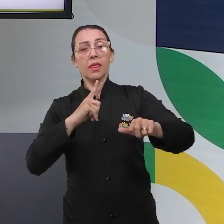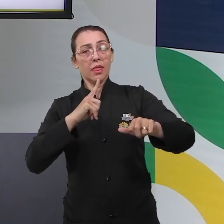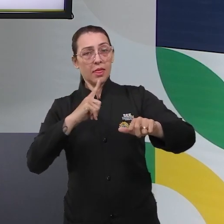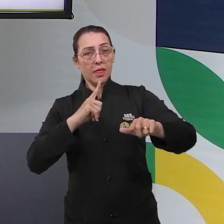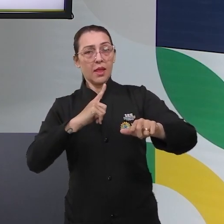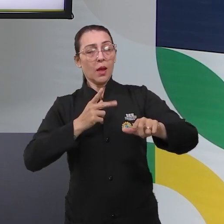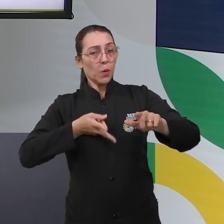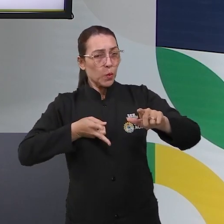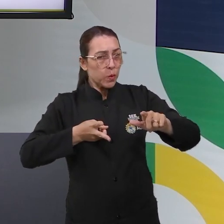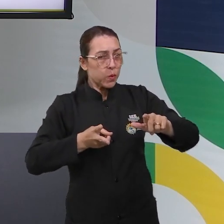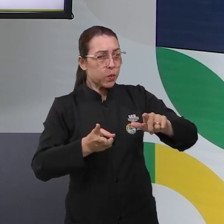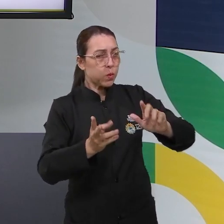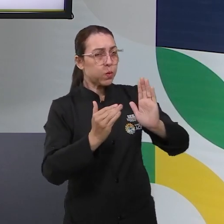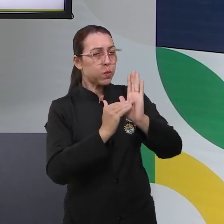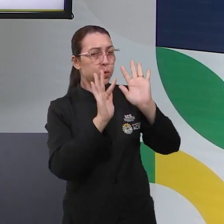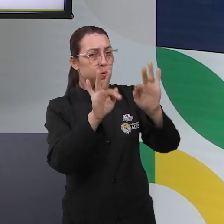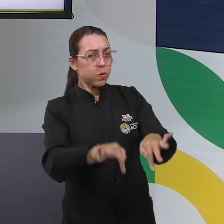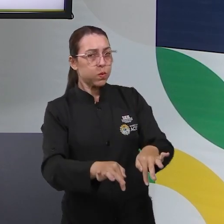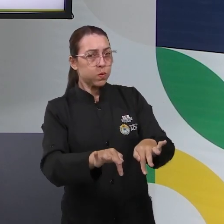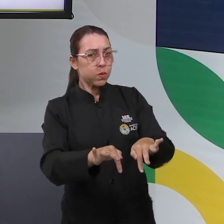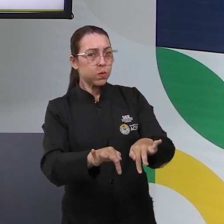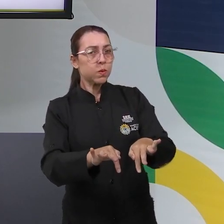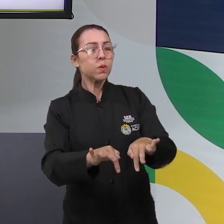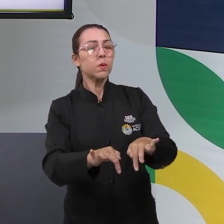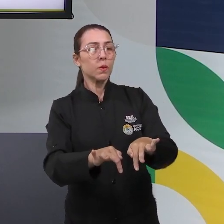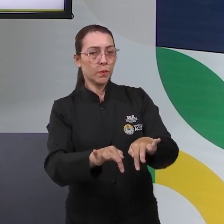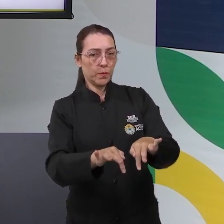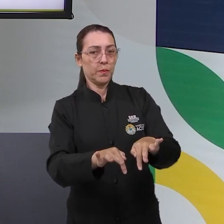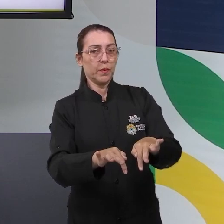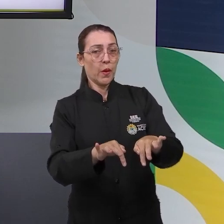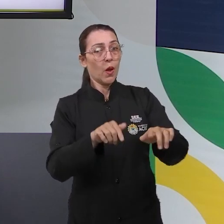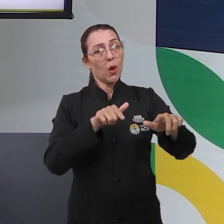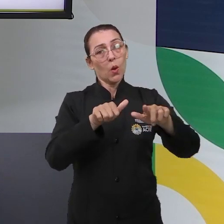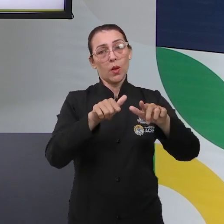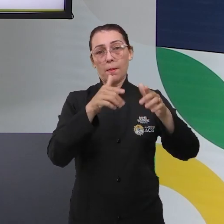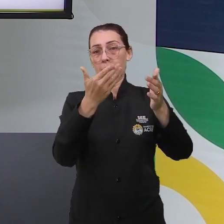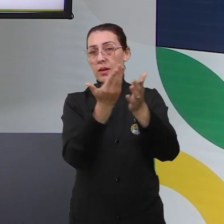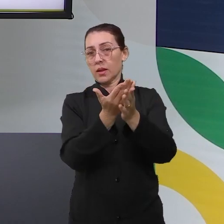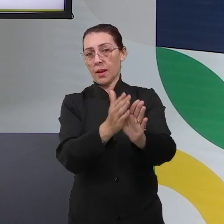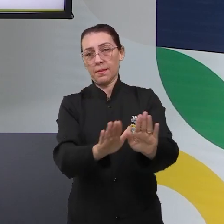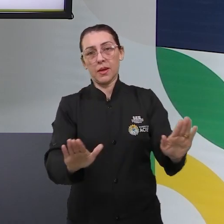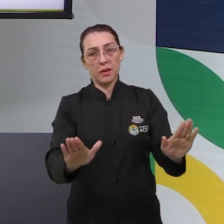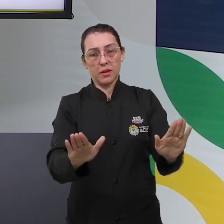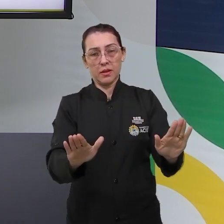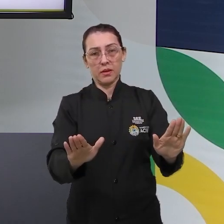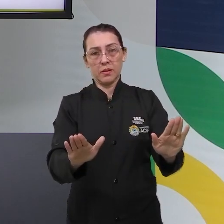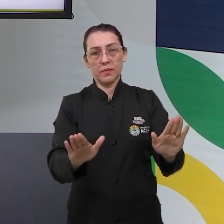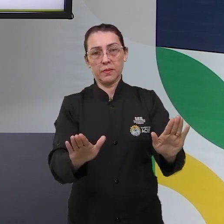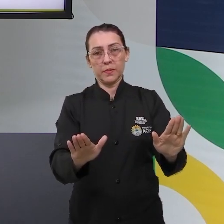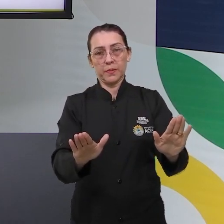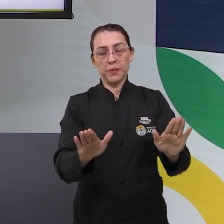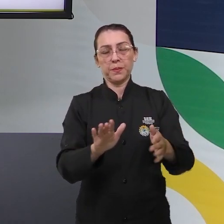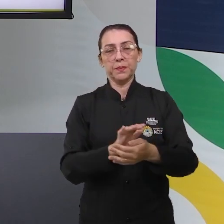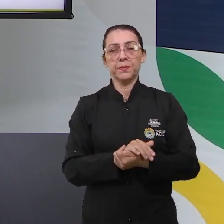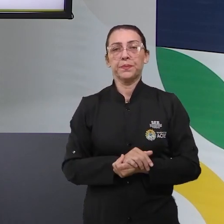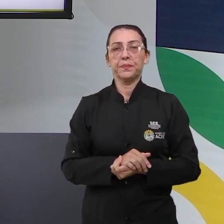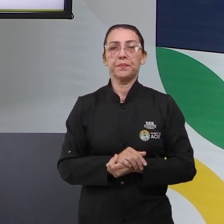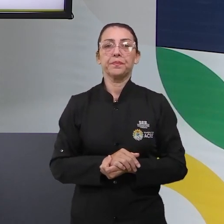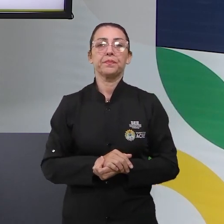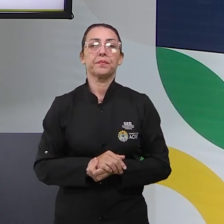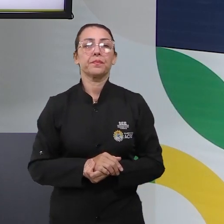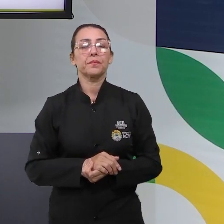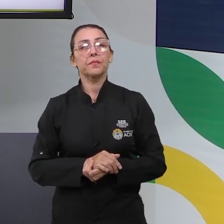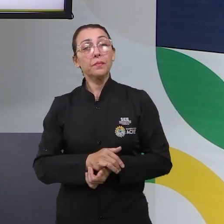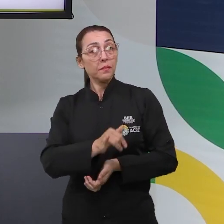requisito da continuidade, da longevidade, ou seja, é aquilo que você se constrói de uma maneira sólida. Por